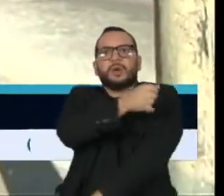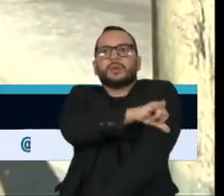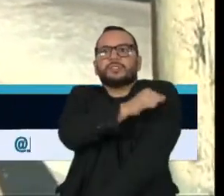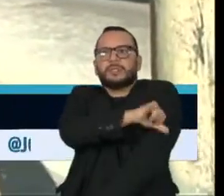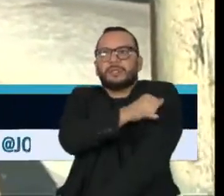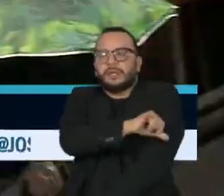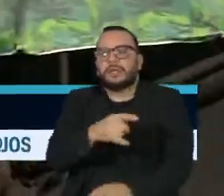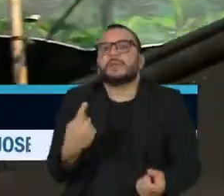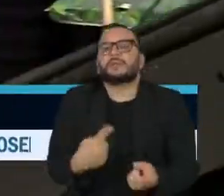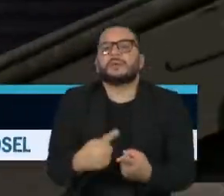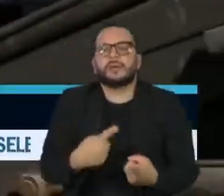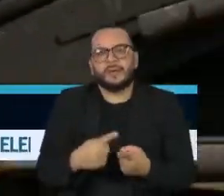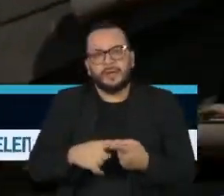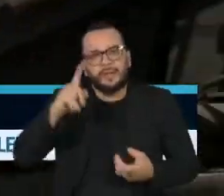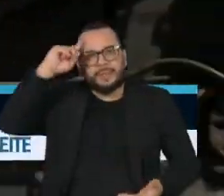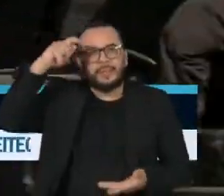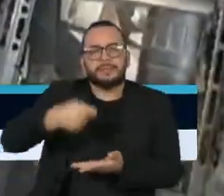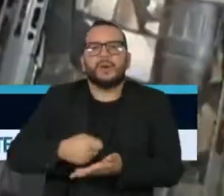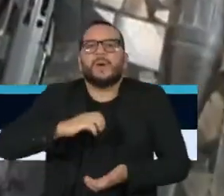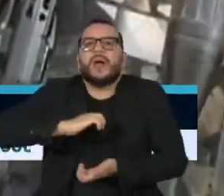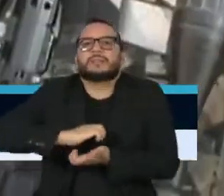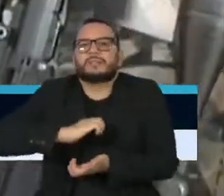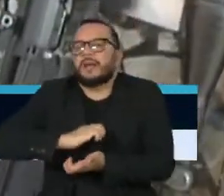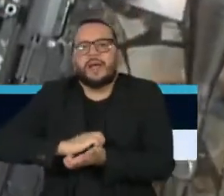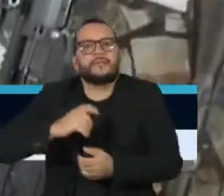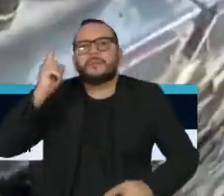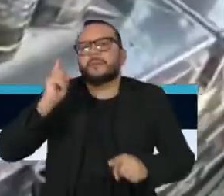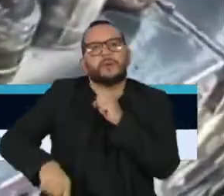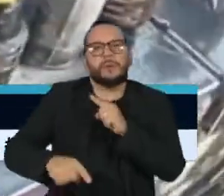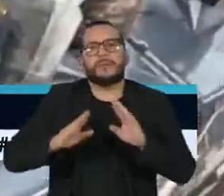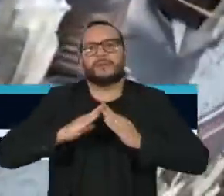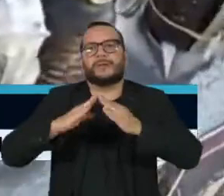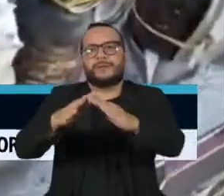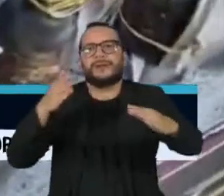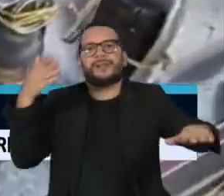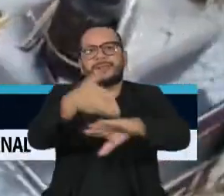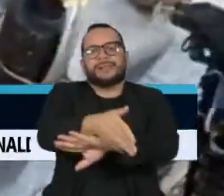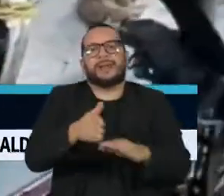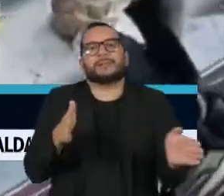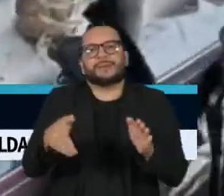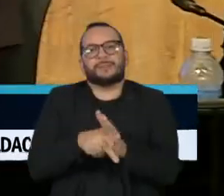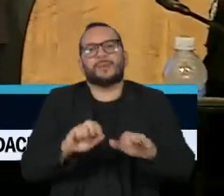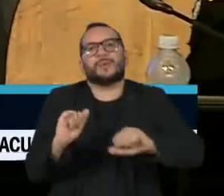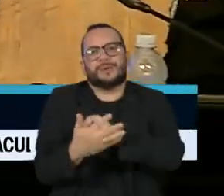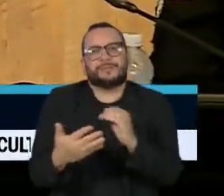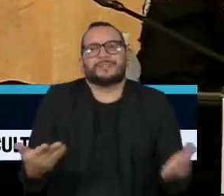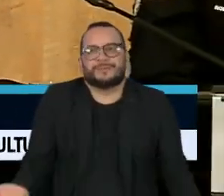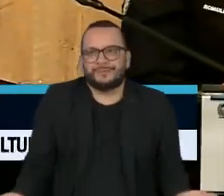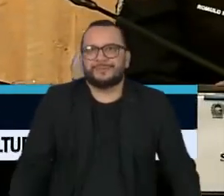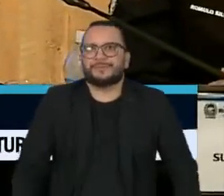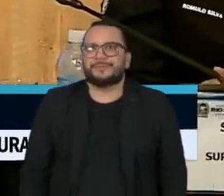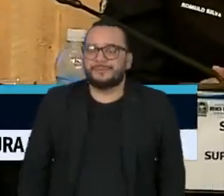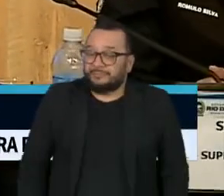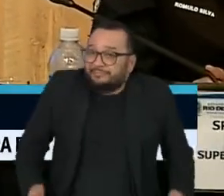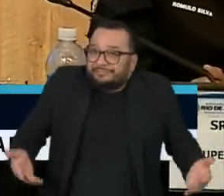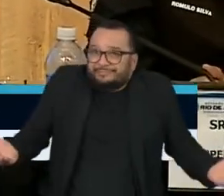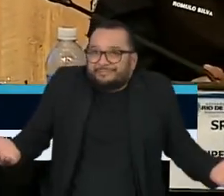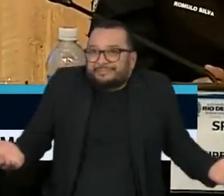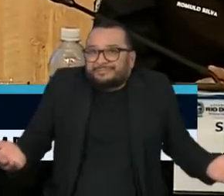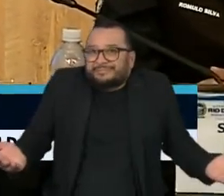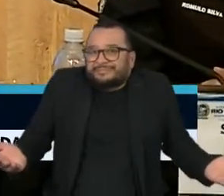conta da decisão do STF que proibiu ações em favelas cariocas durante o período da pandemia. Esse esconderijo deles nas